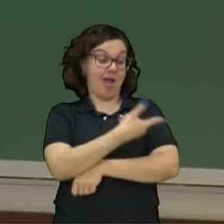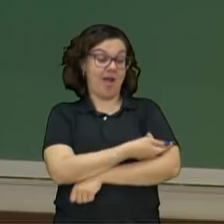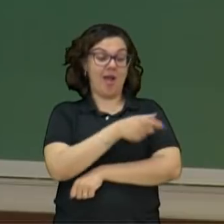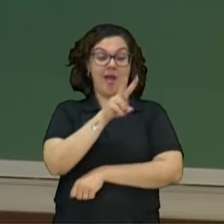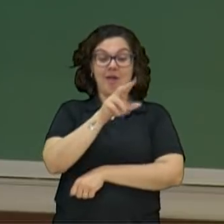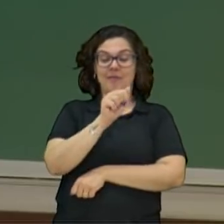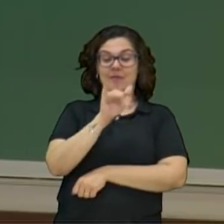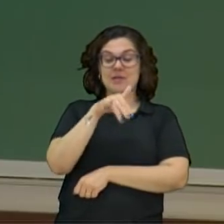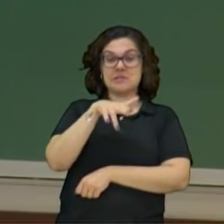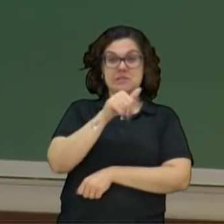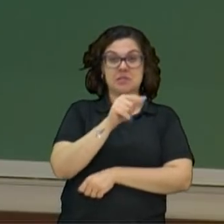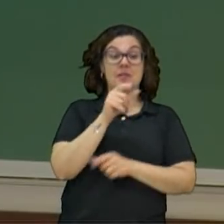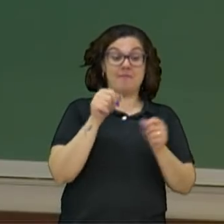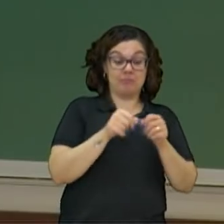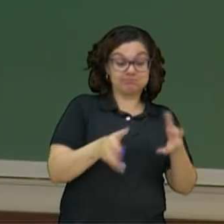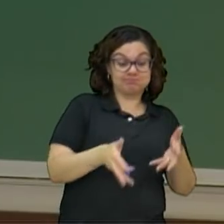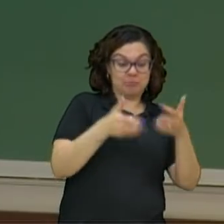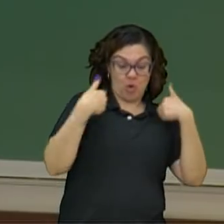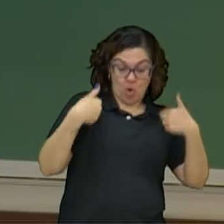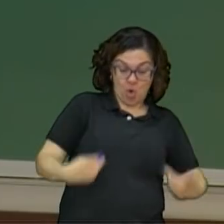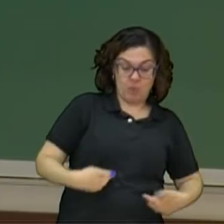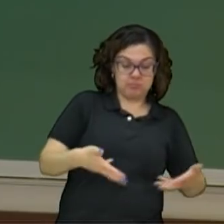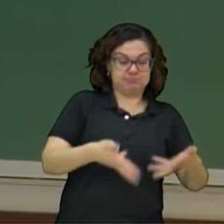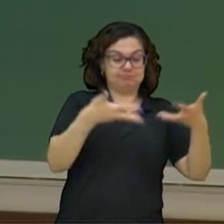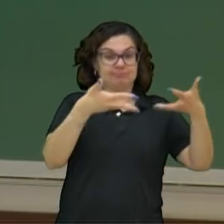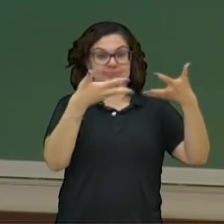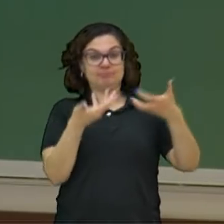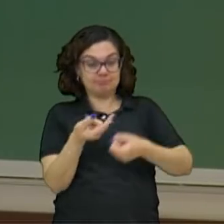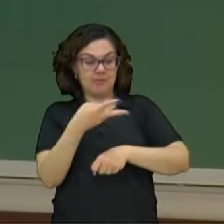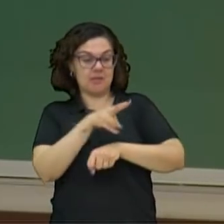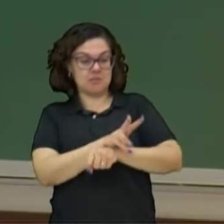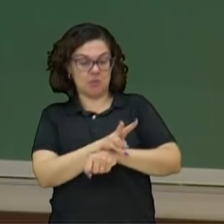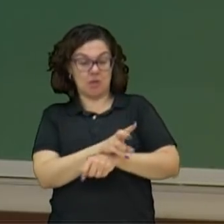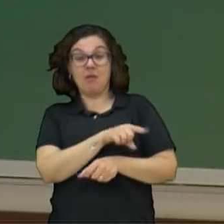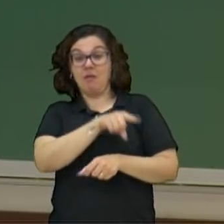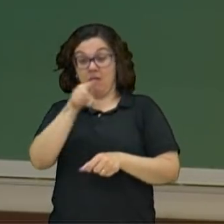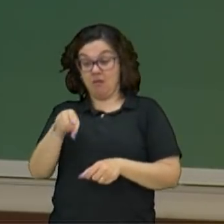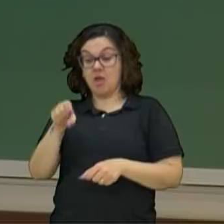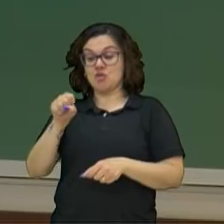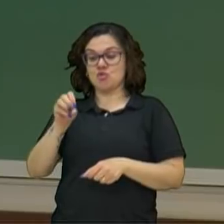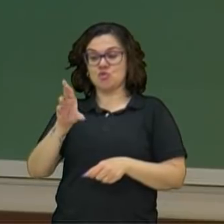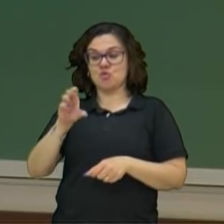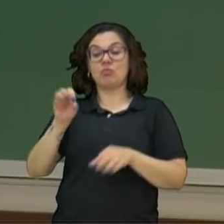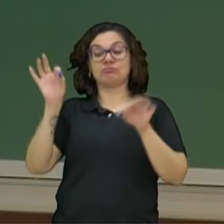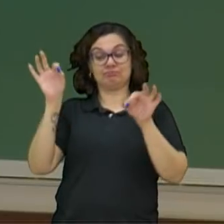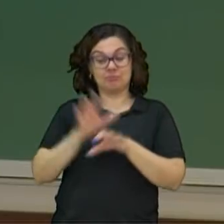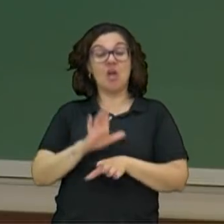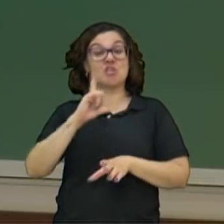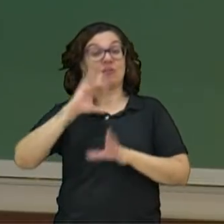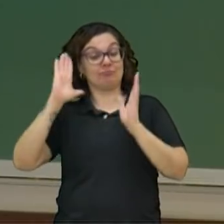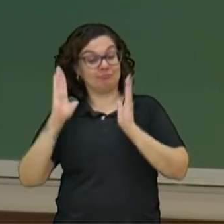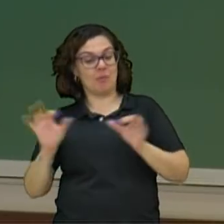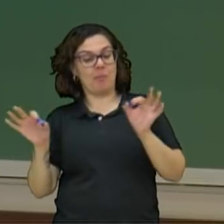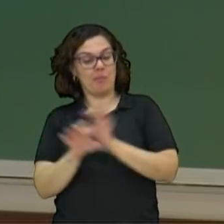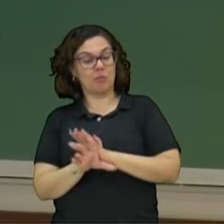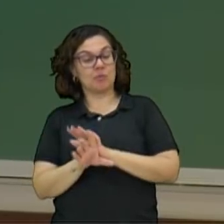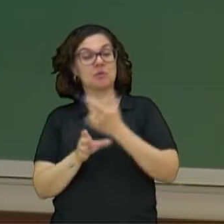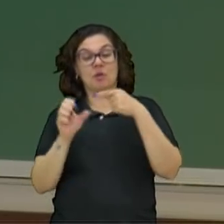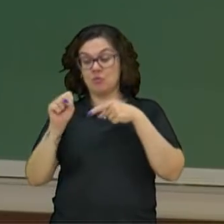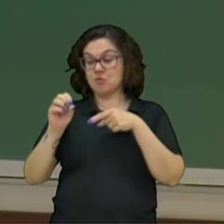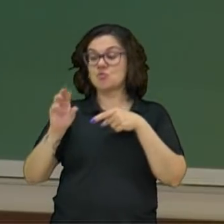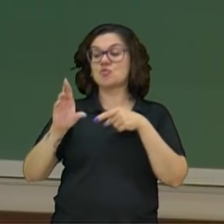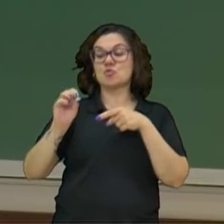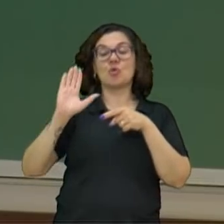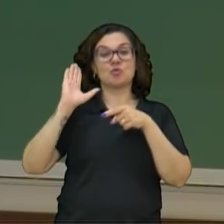você produza anticorpos. O soro não. O soro já contém os anticorpos que você precisa. Por isso que soro é quando a